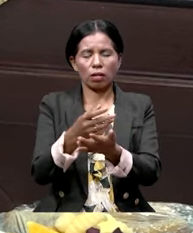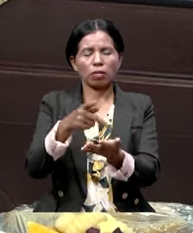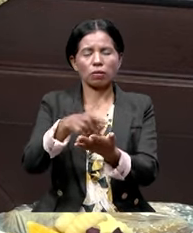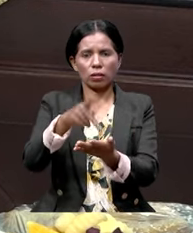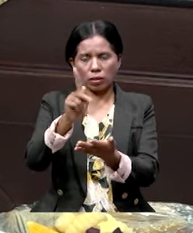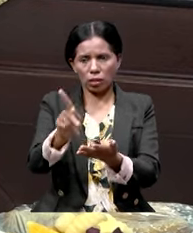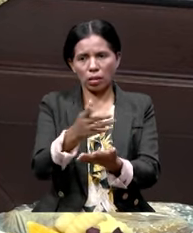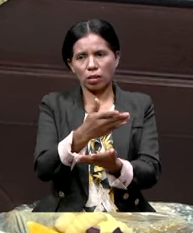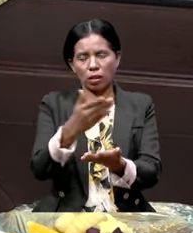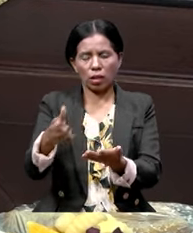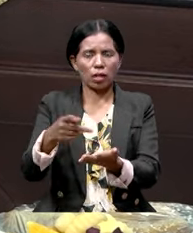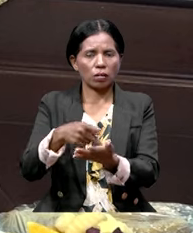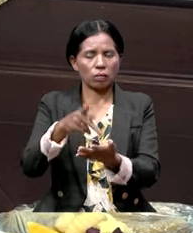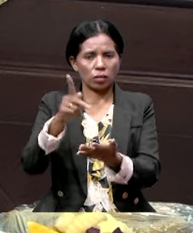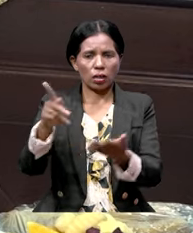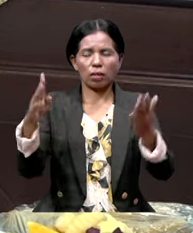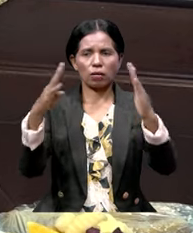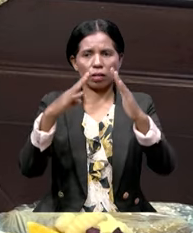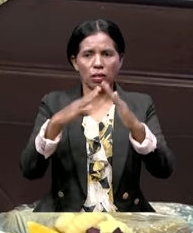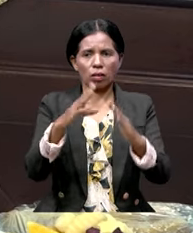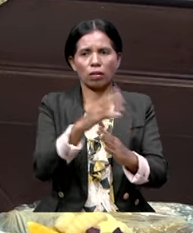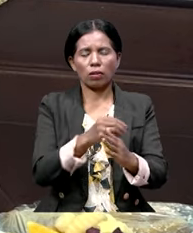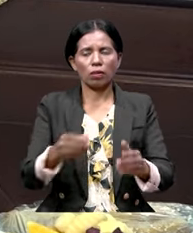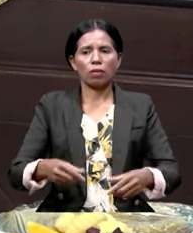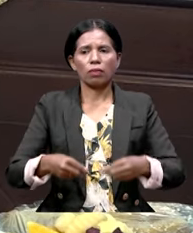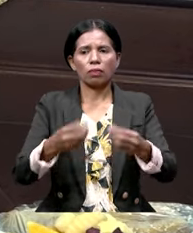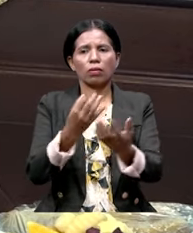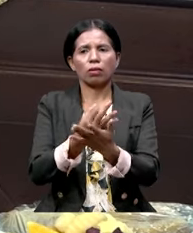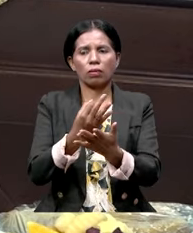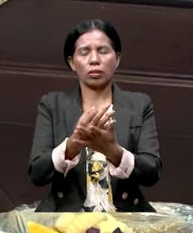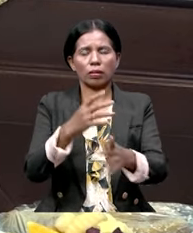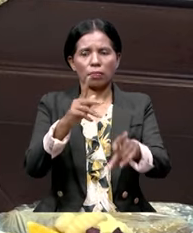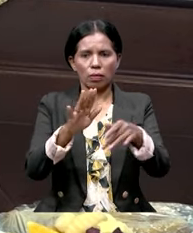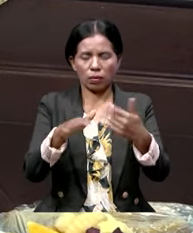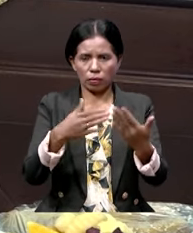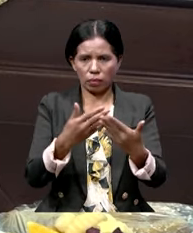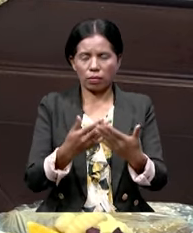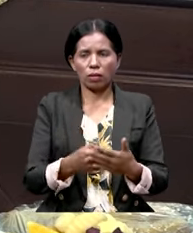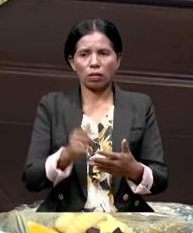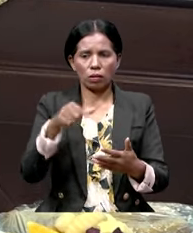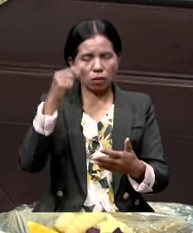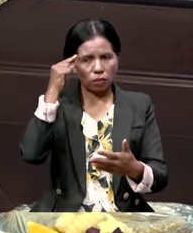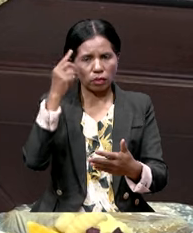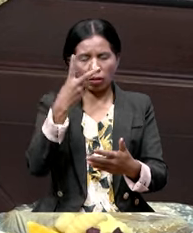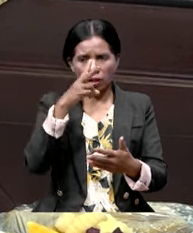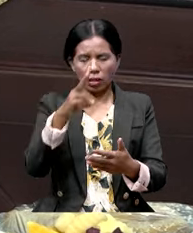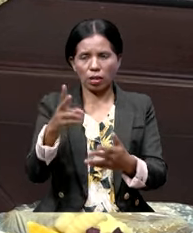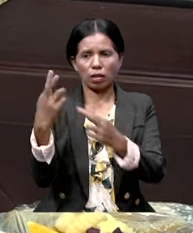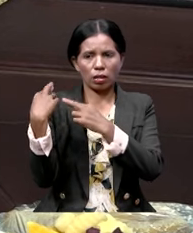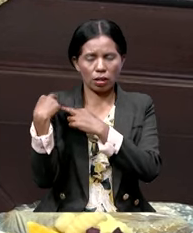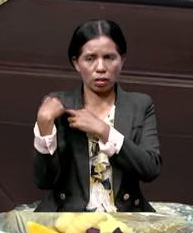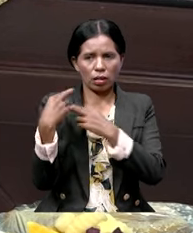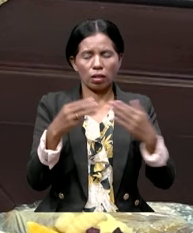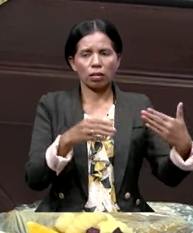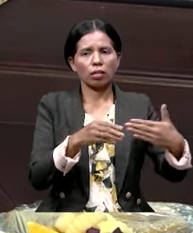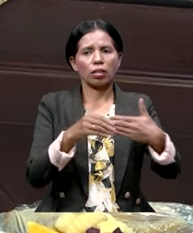só que ganti rugi que for Osan ba tani malu sih. Governo tu lava ni kabas ne mak ato orienta